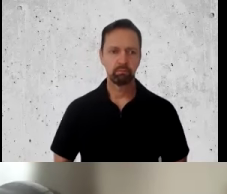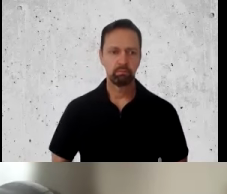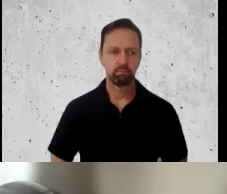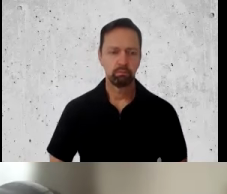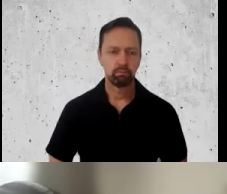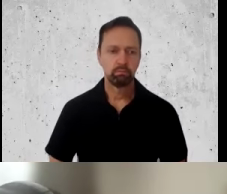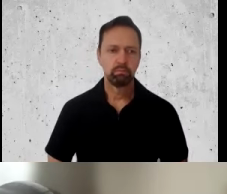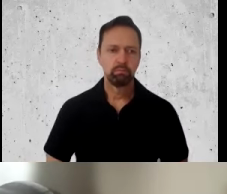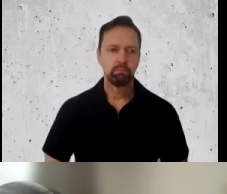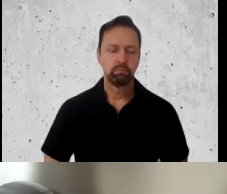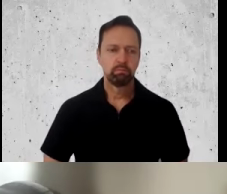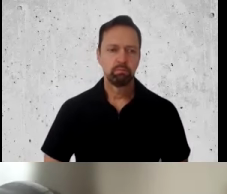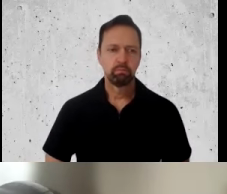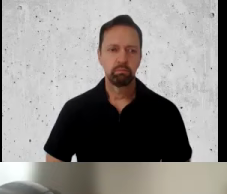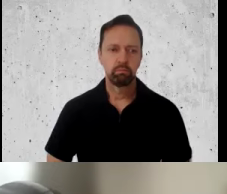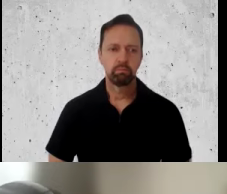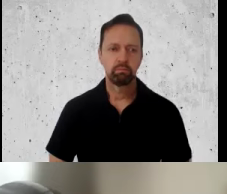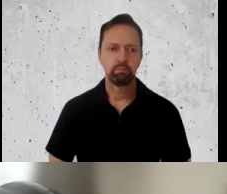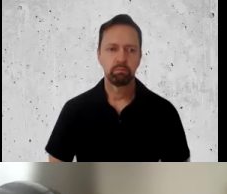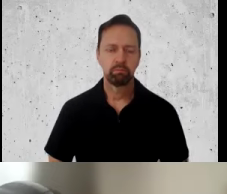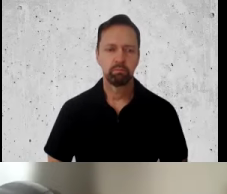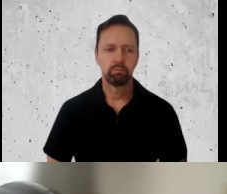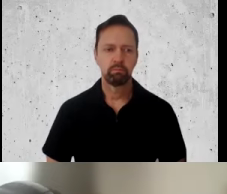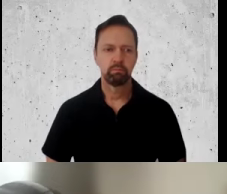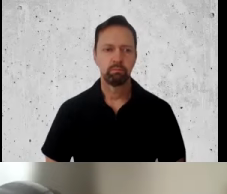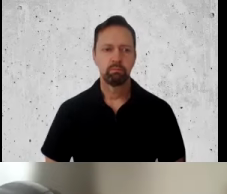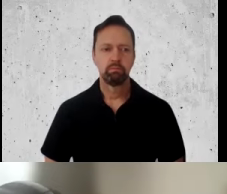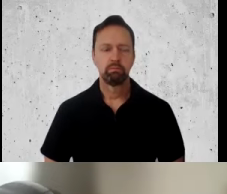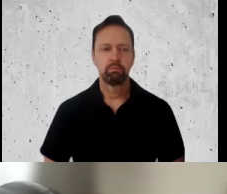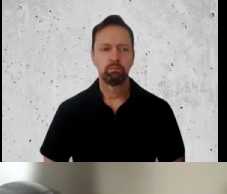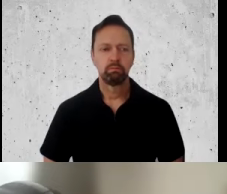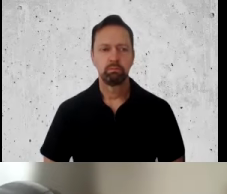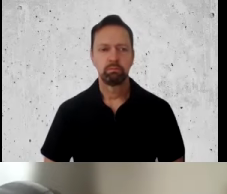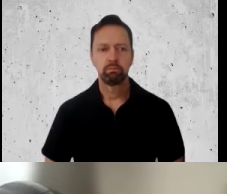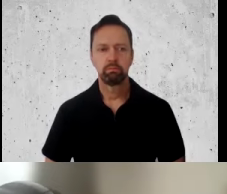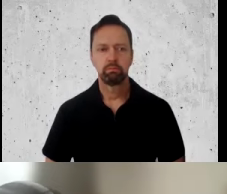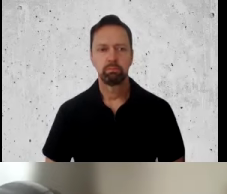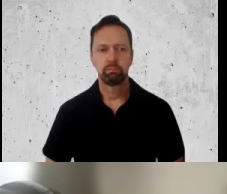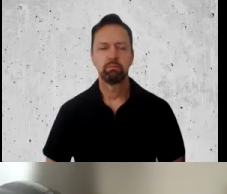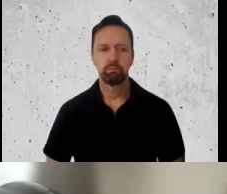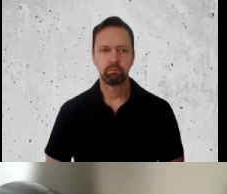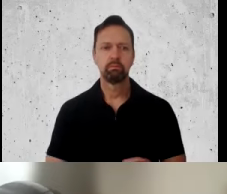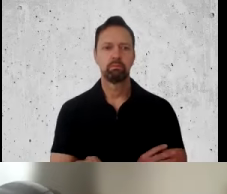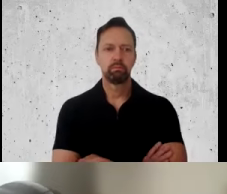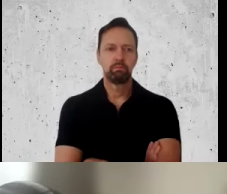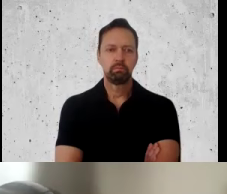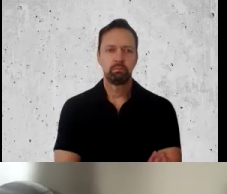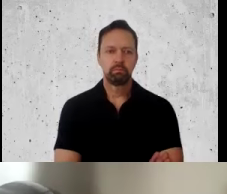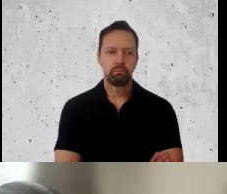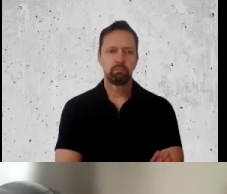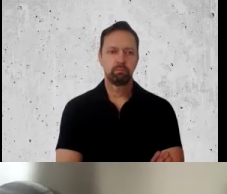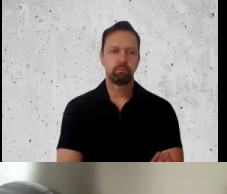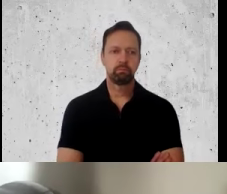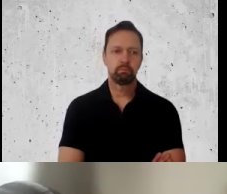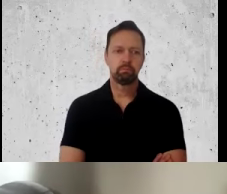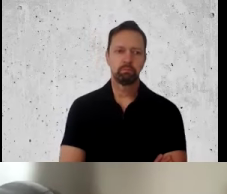das causas desse condicionamento que vocês falaram é o seguinte: os países em desenvolvimento, eles tendem a copiar as regras e